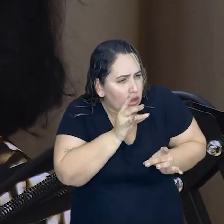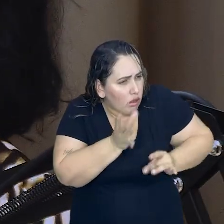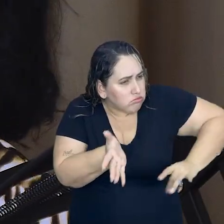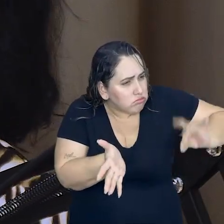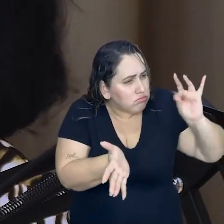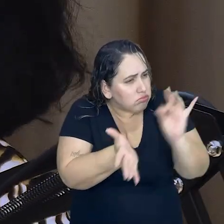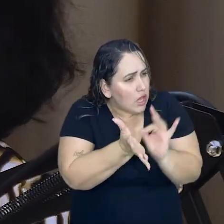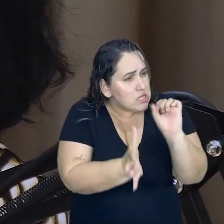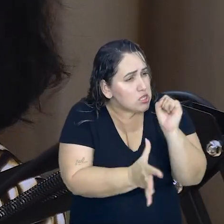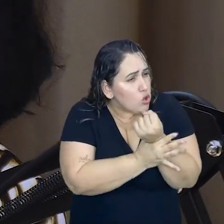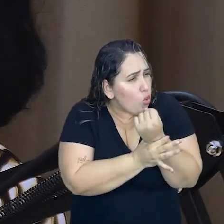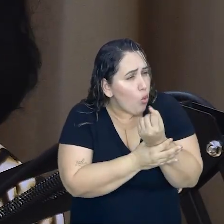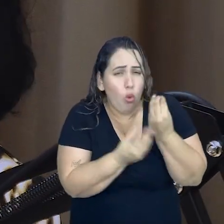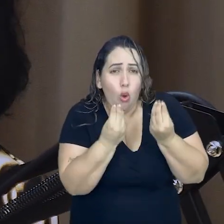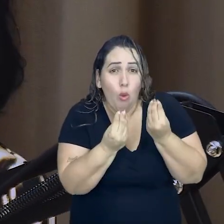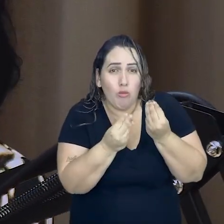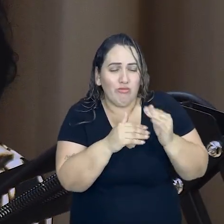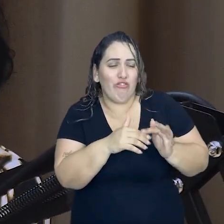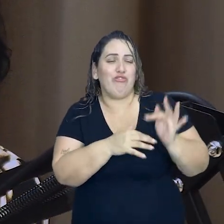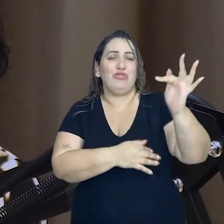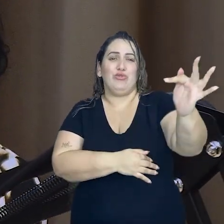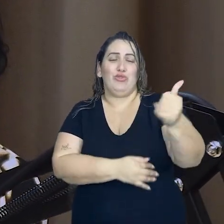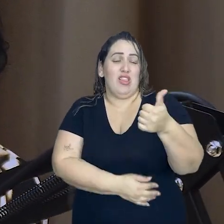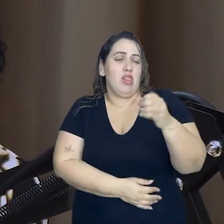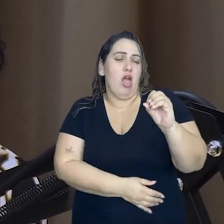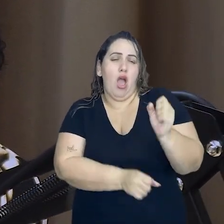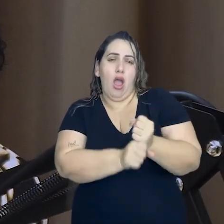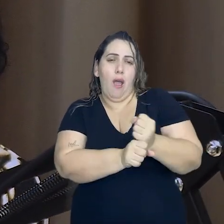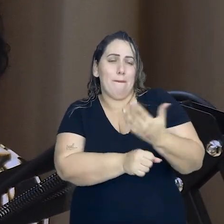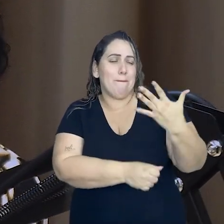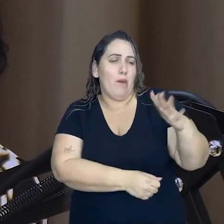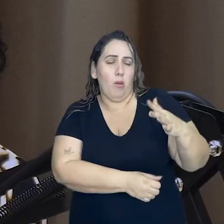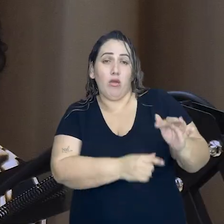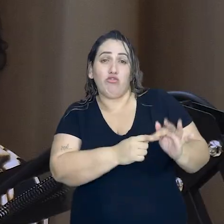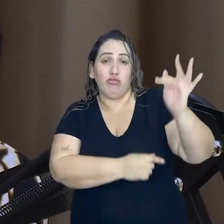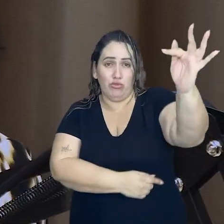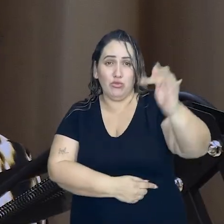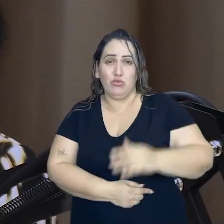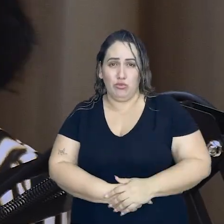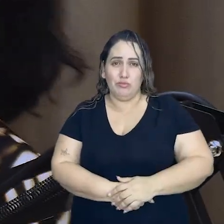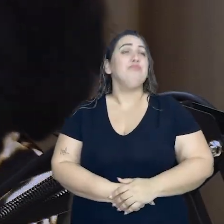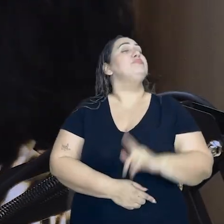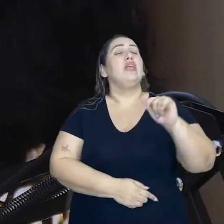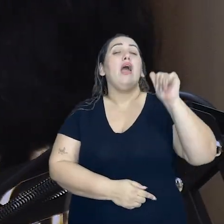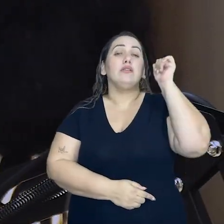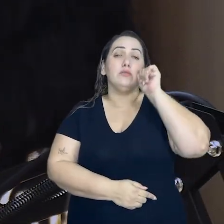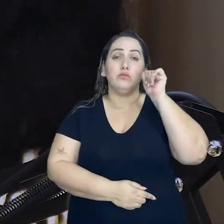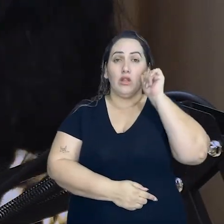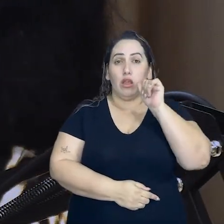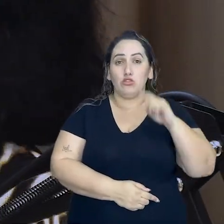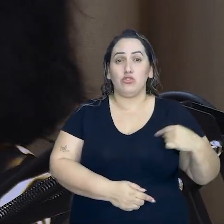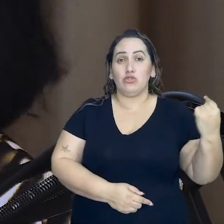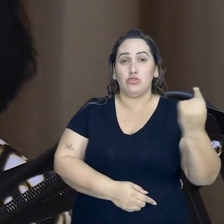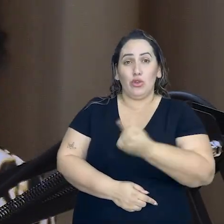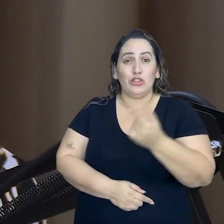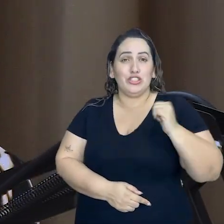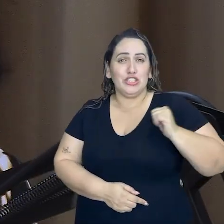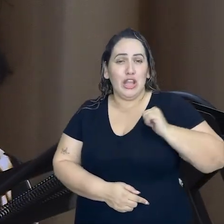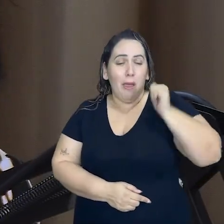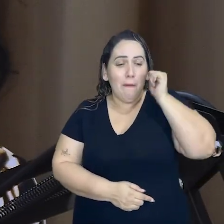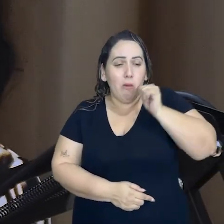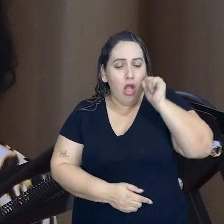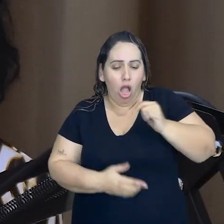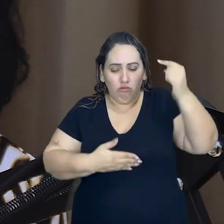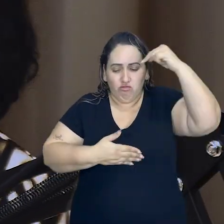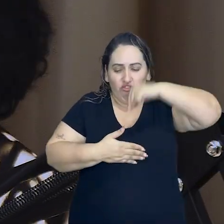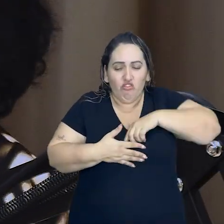uma coisa, né, que seja corriqueira, mas as mulheres, como nós somos mulheres, nós temos muita força